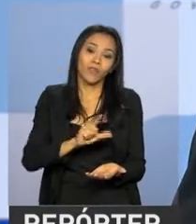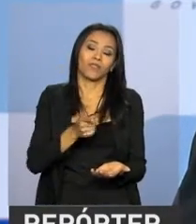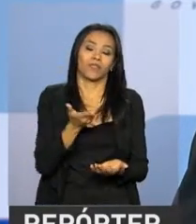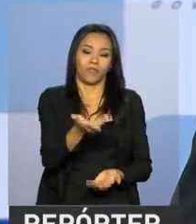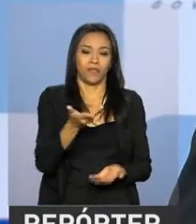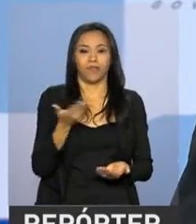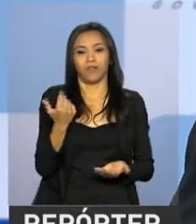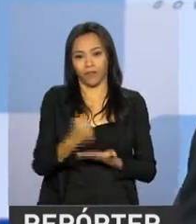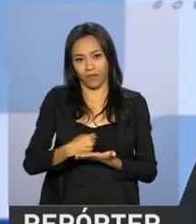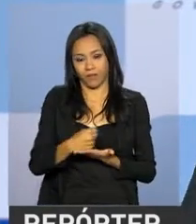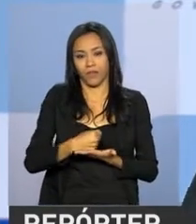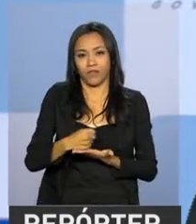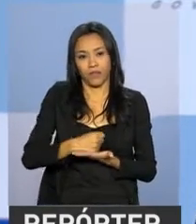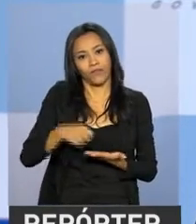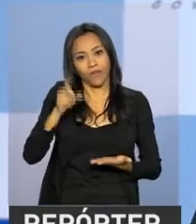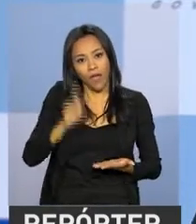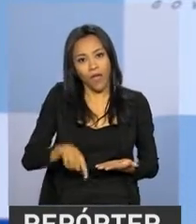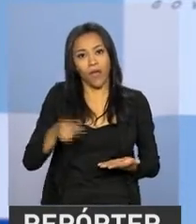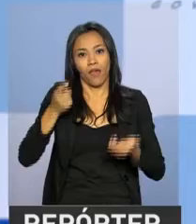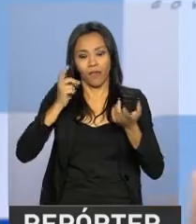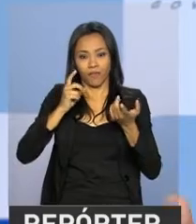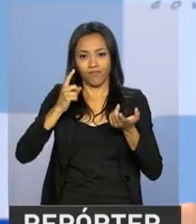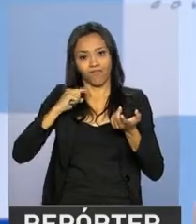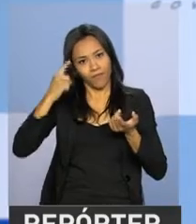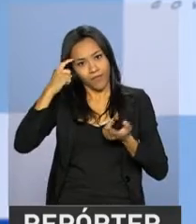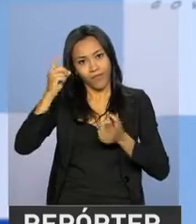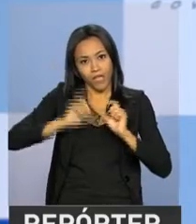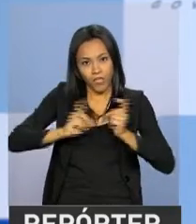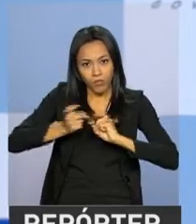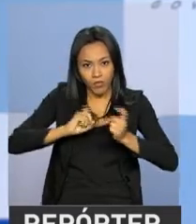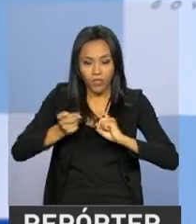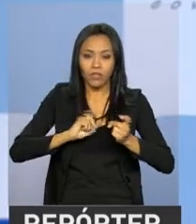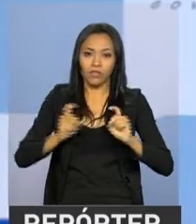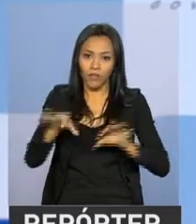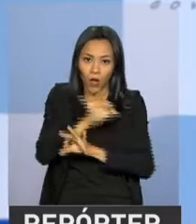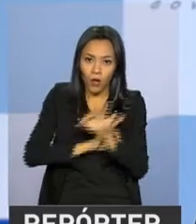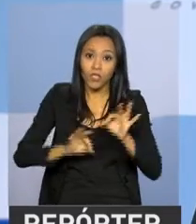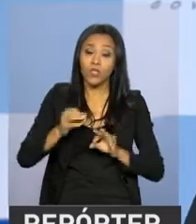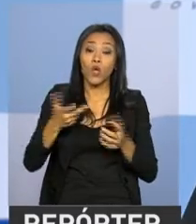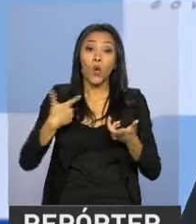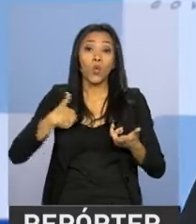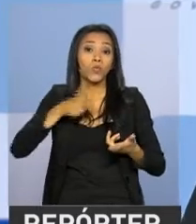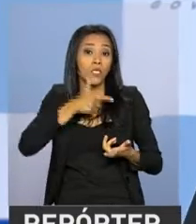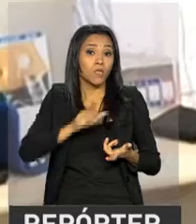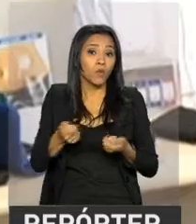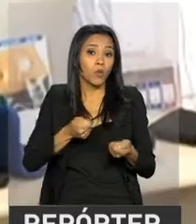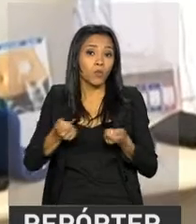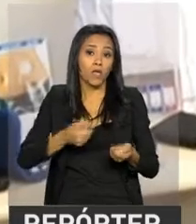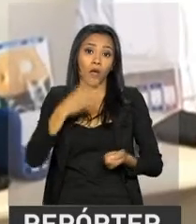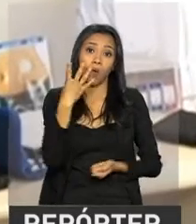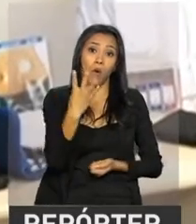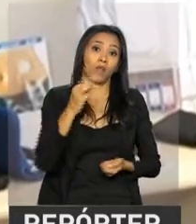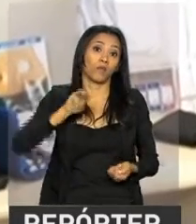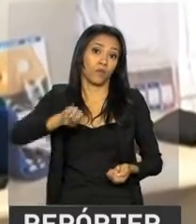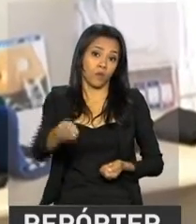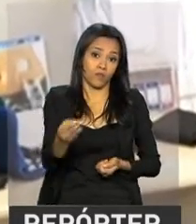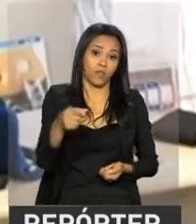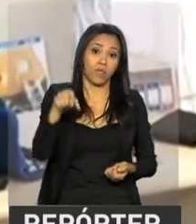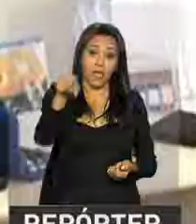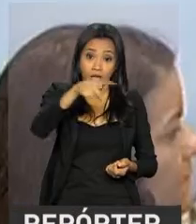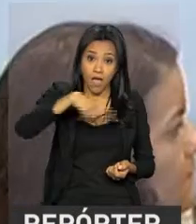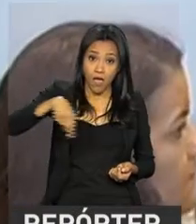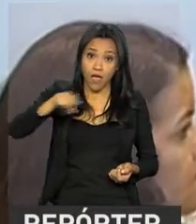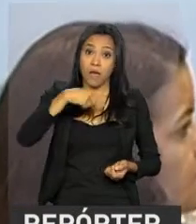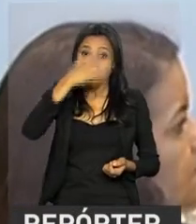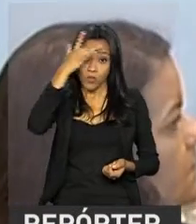filosofia da nossa gestão já economizou 4 bilhões neste modelo de ação pacientes adultos com esse